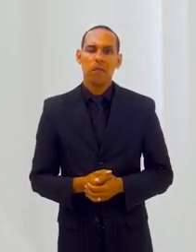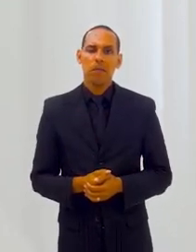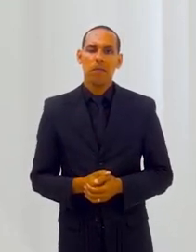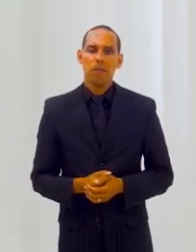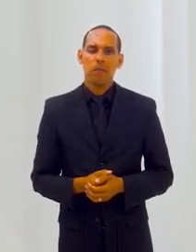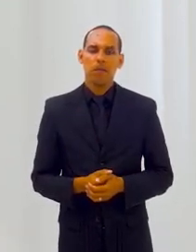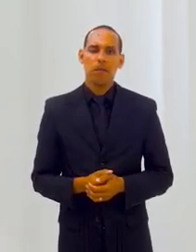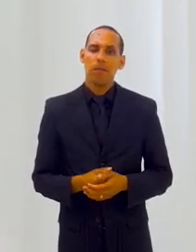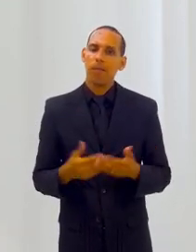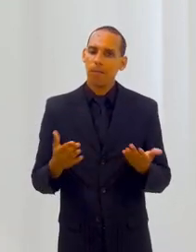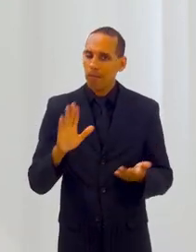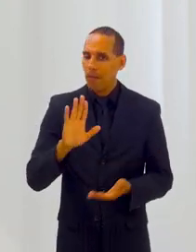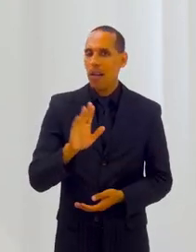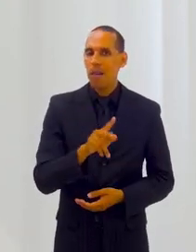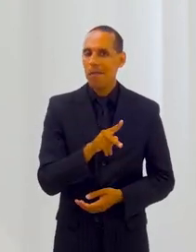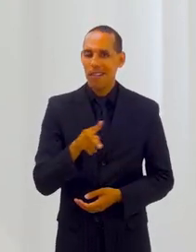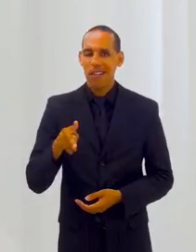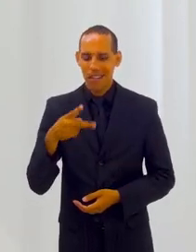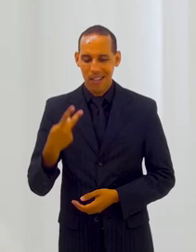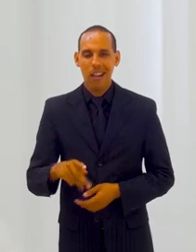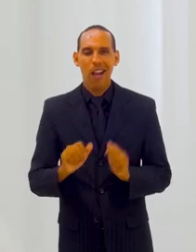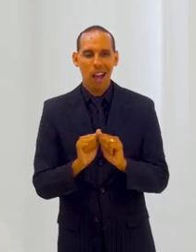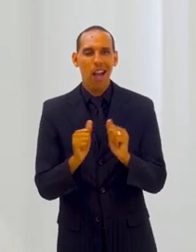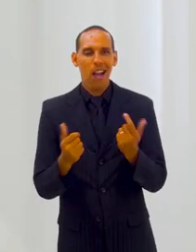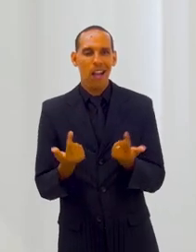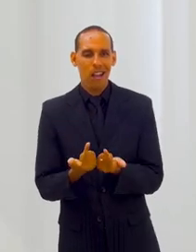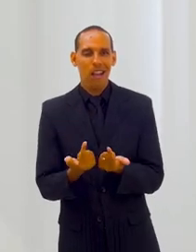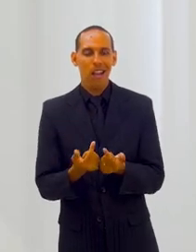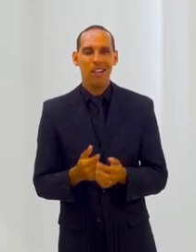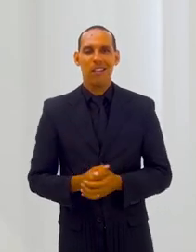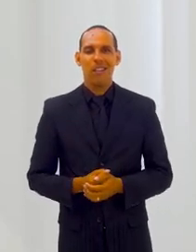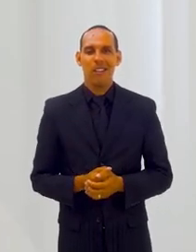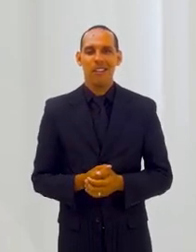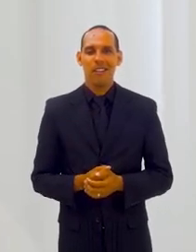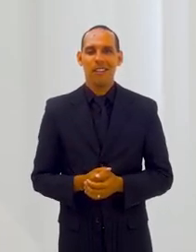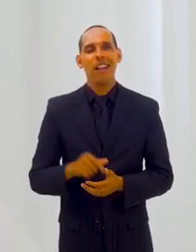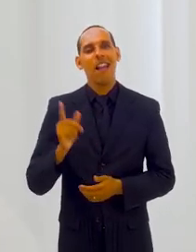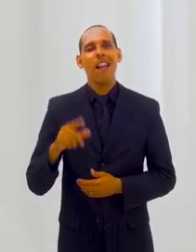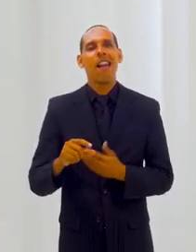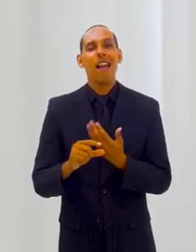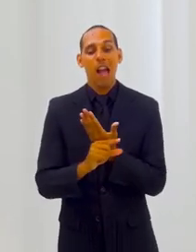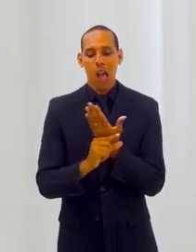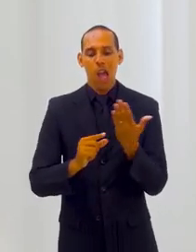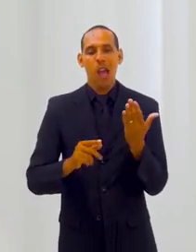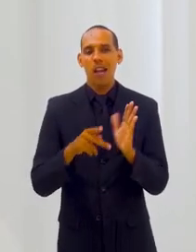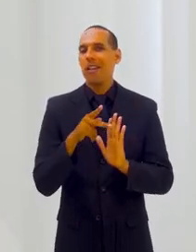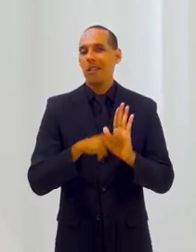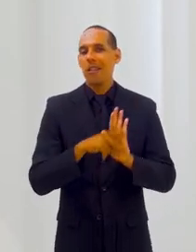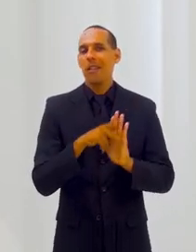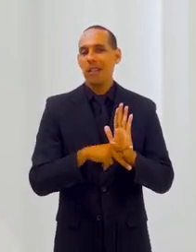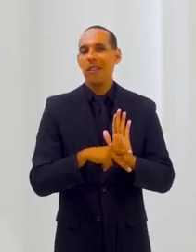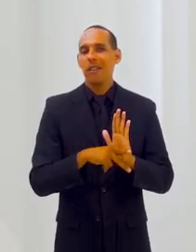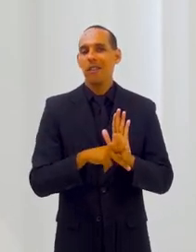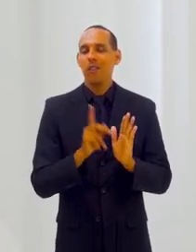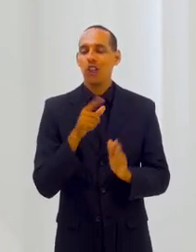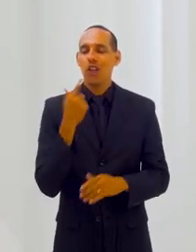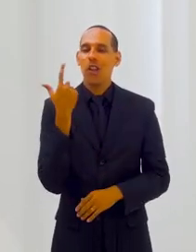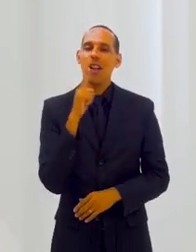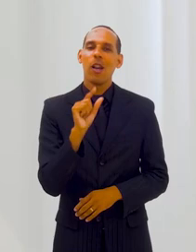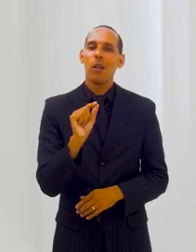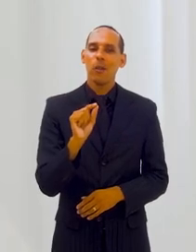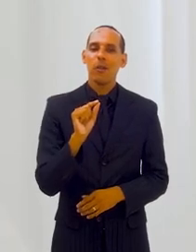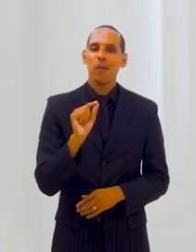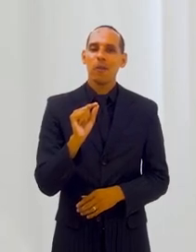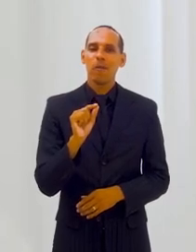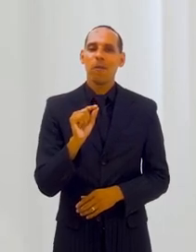Através do nosso presidente da LERJ, que foi o autor desse projeto, nós